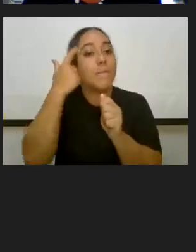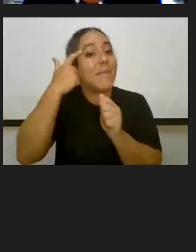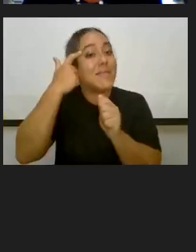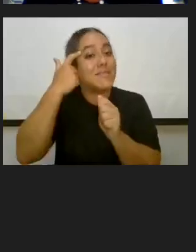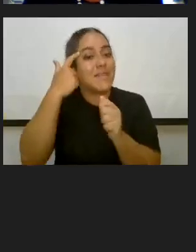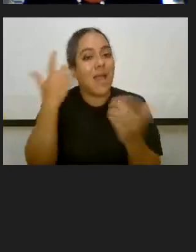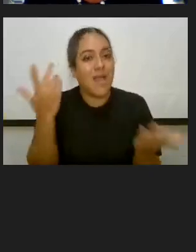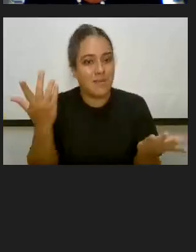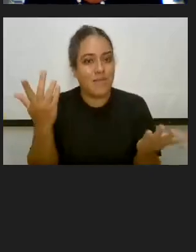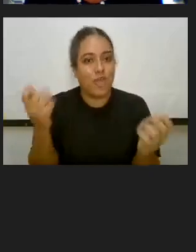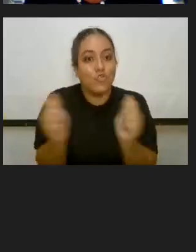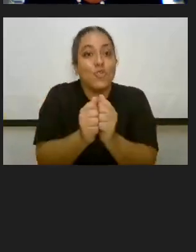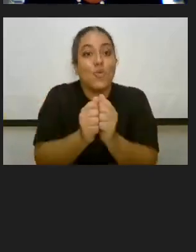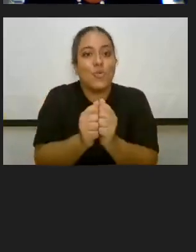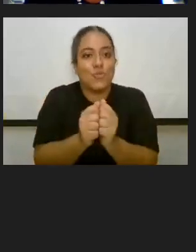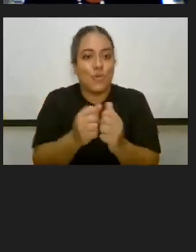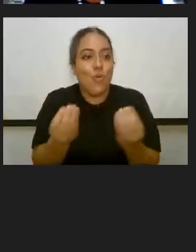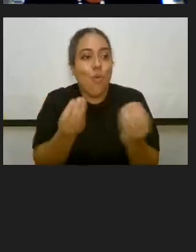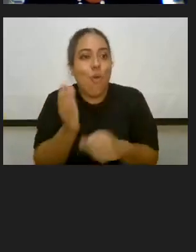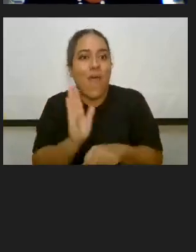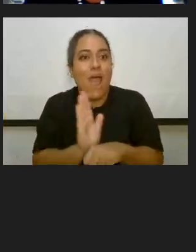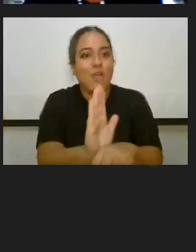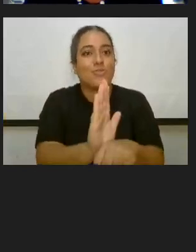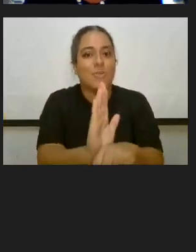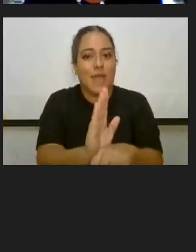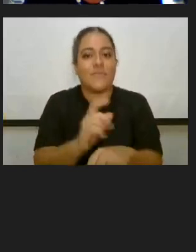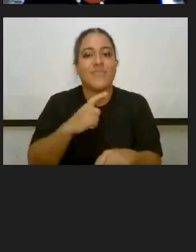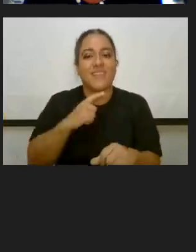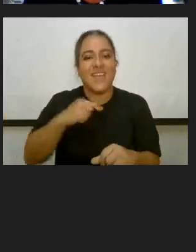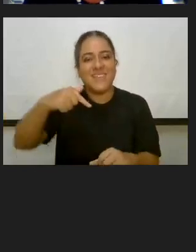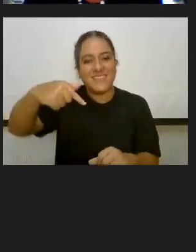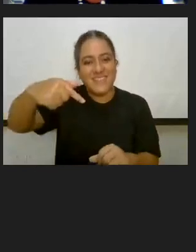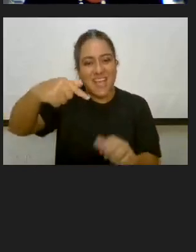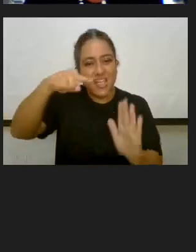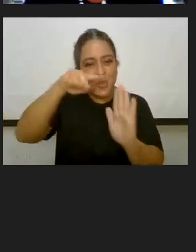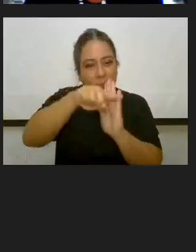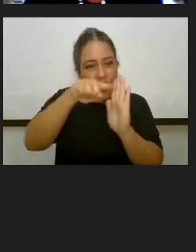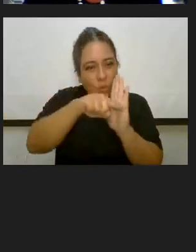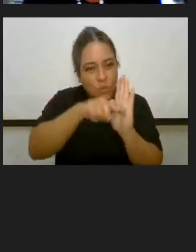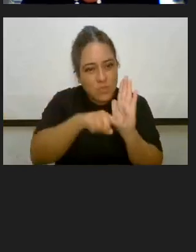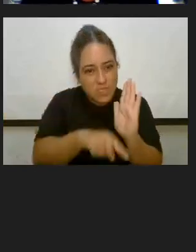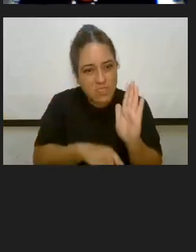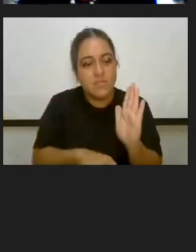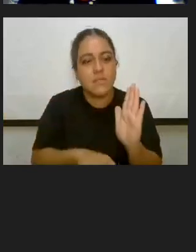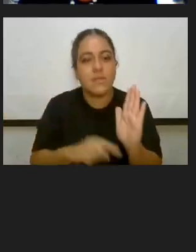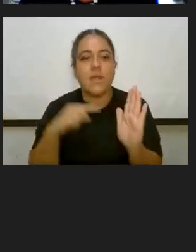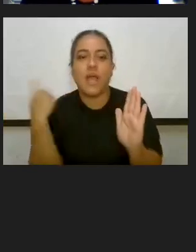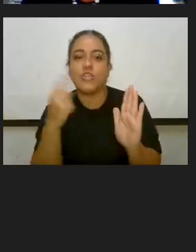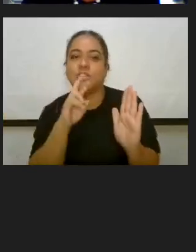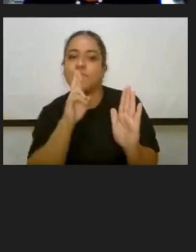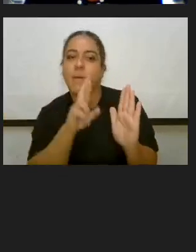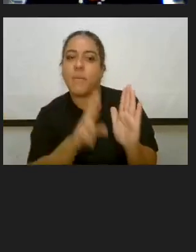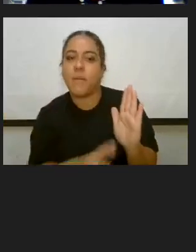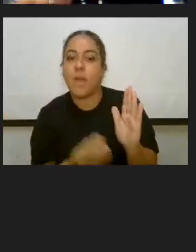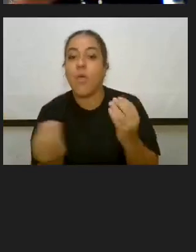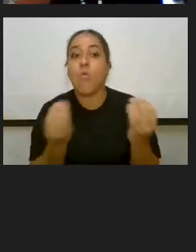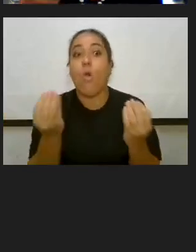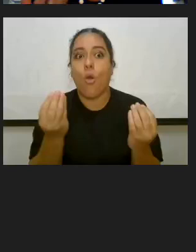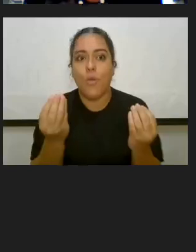ajuda, respondendo essas 7 perguntas, pensando essas 7 perguntas, é trazer